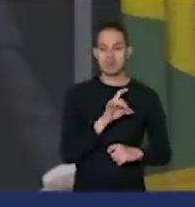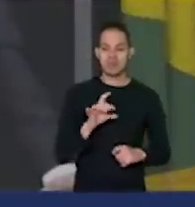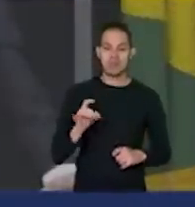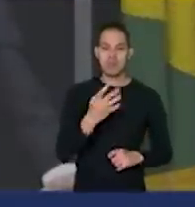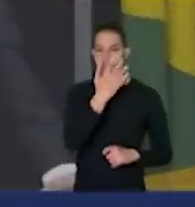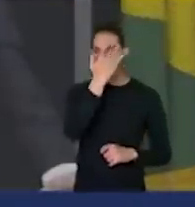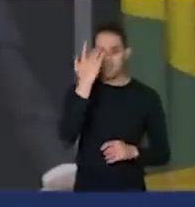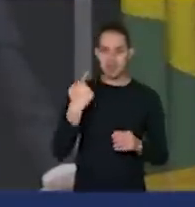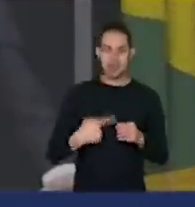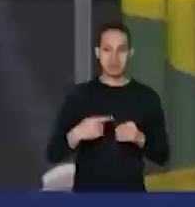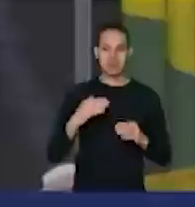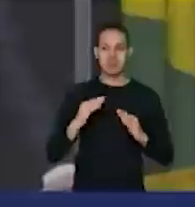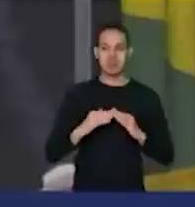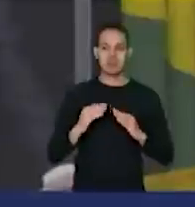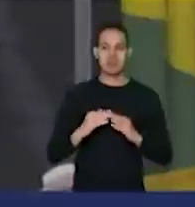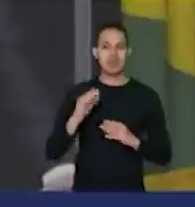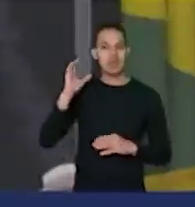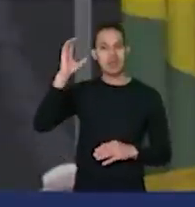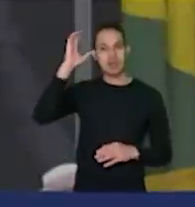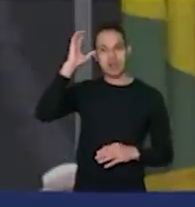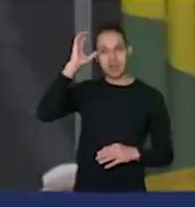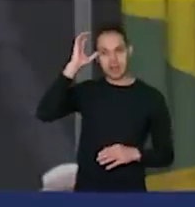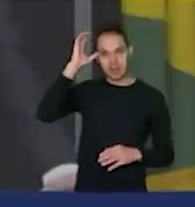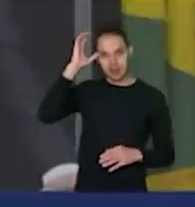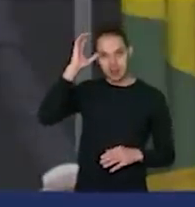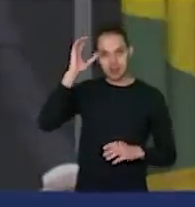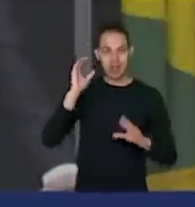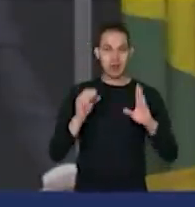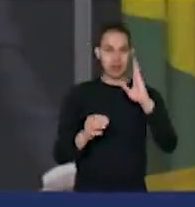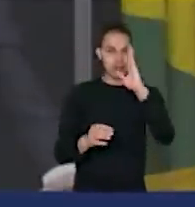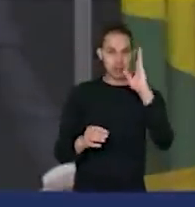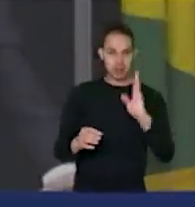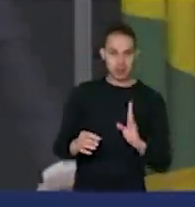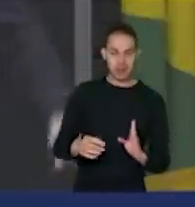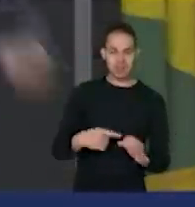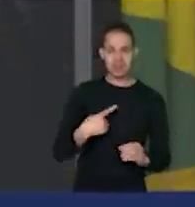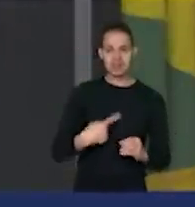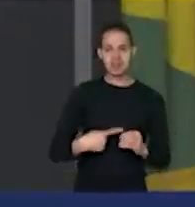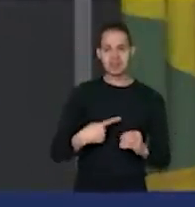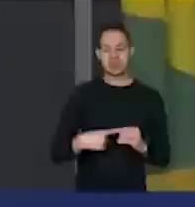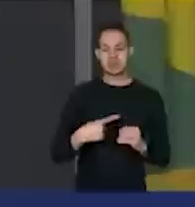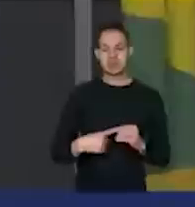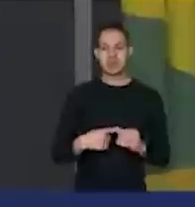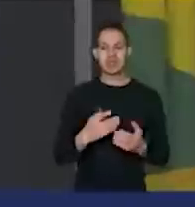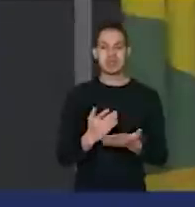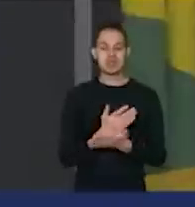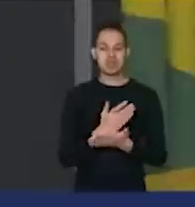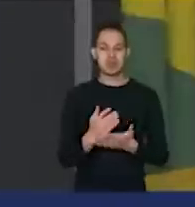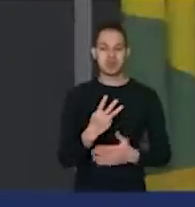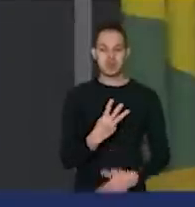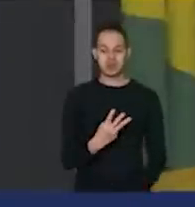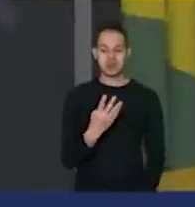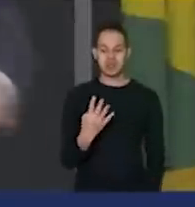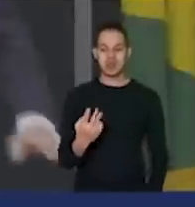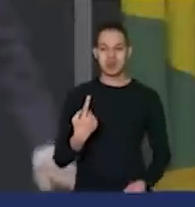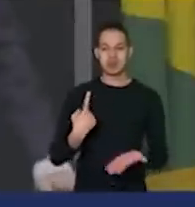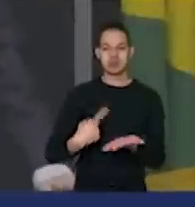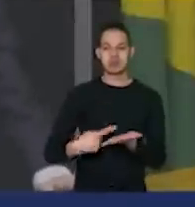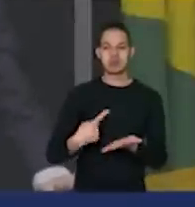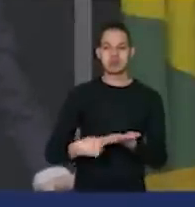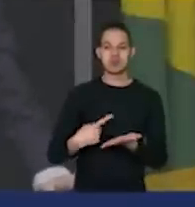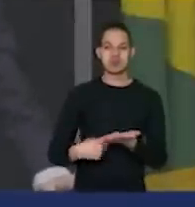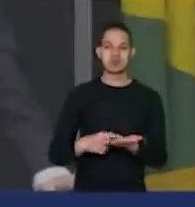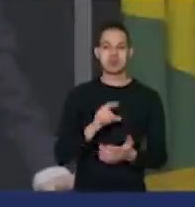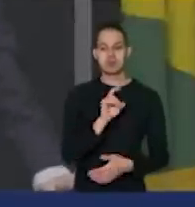na Coreia do Sul. No Brasil, a cidade de Igarapé Grande tem 34 consultas em média por